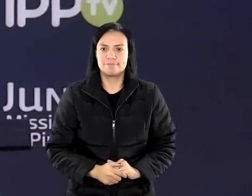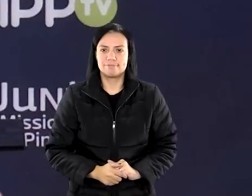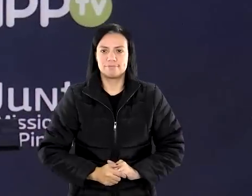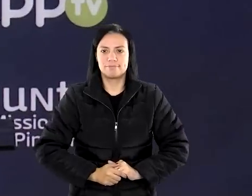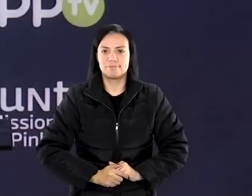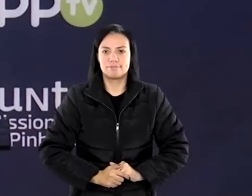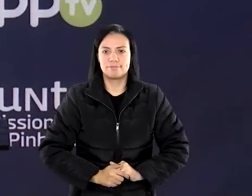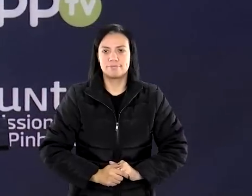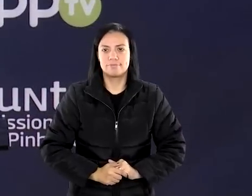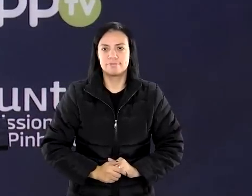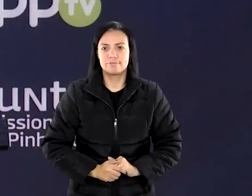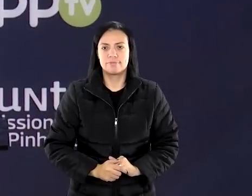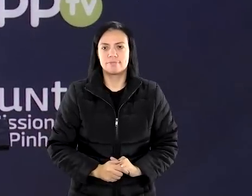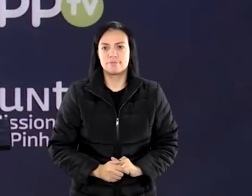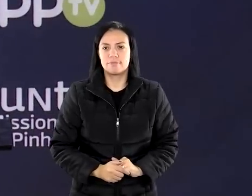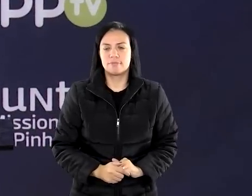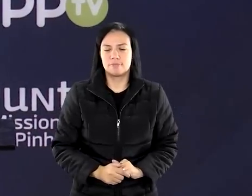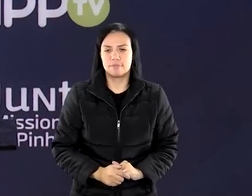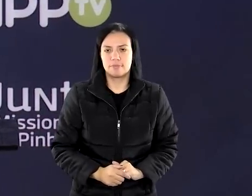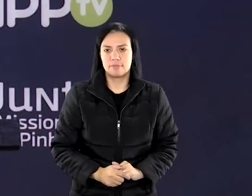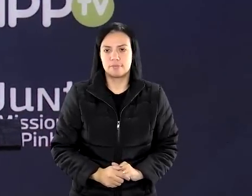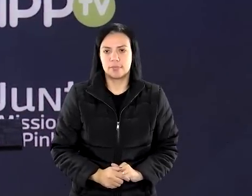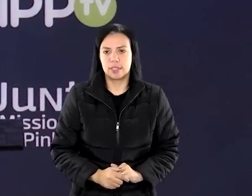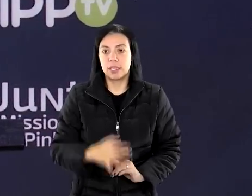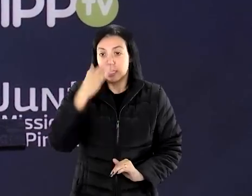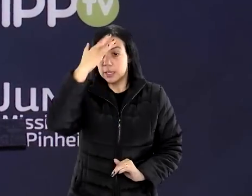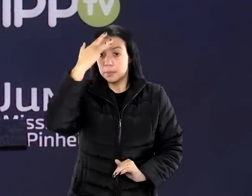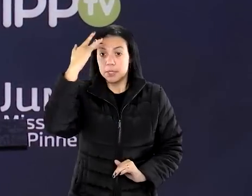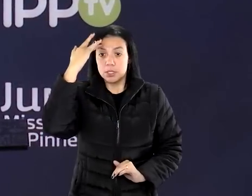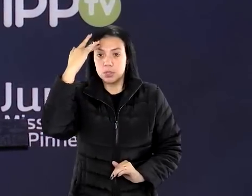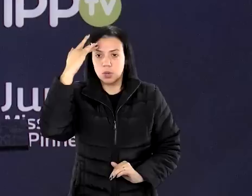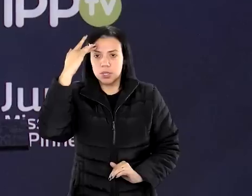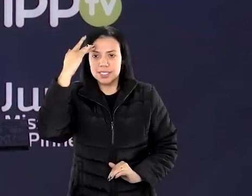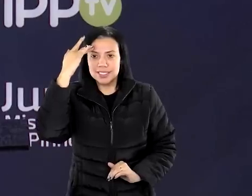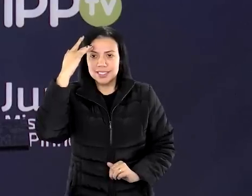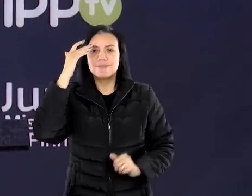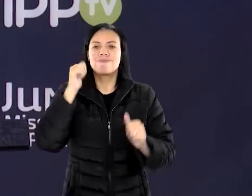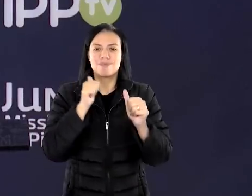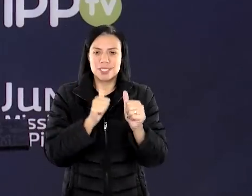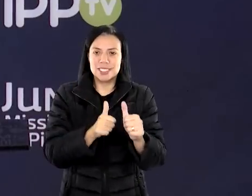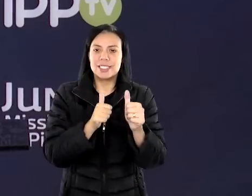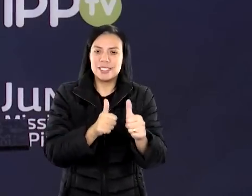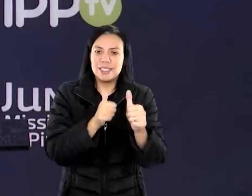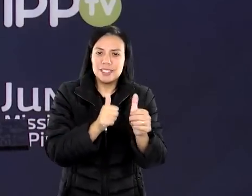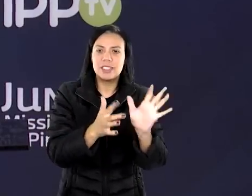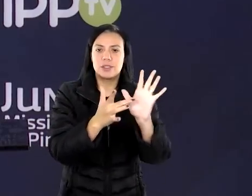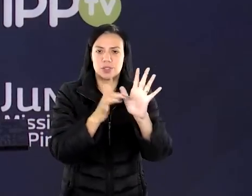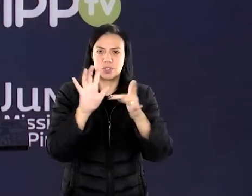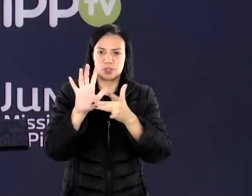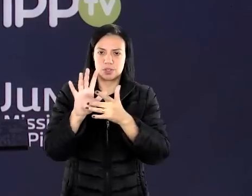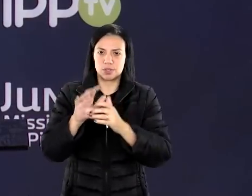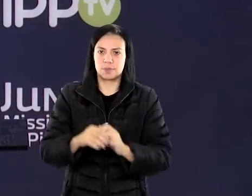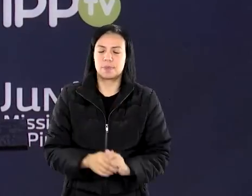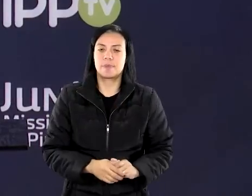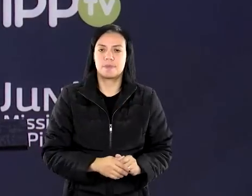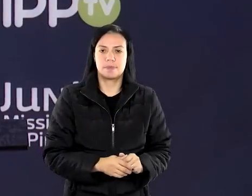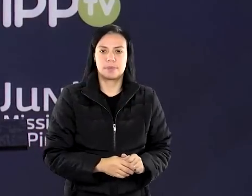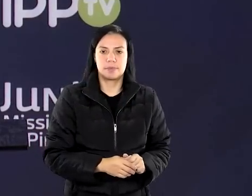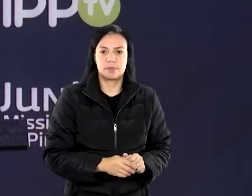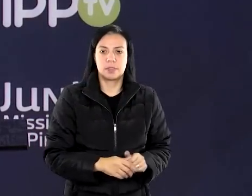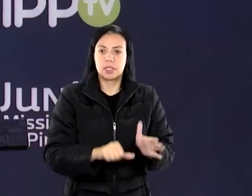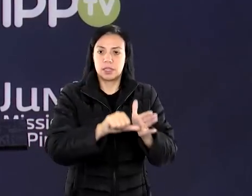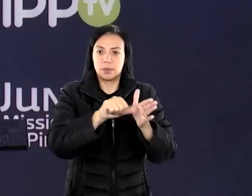Pessoas seguindo a Jesus. 1 Pedro 2, 21. O que é que diz aí? 1 de Pedro.